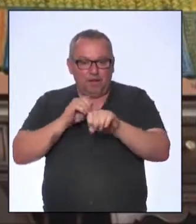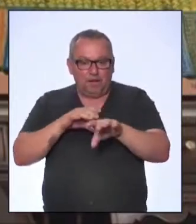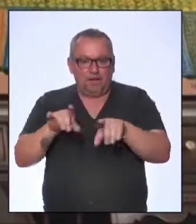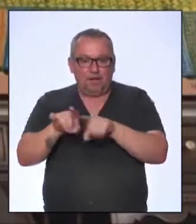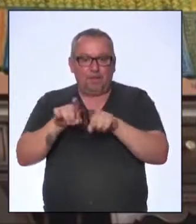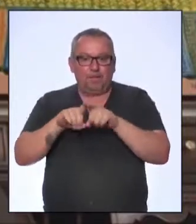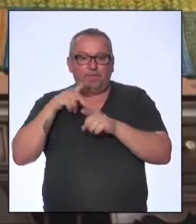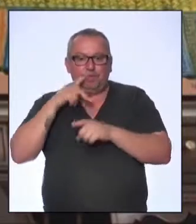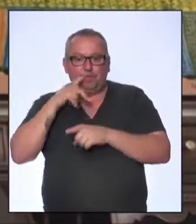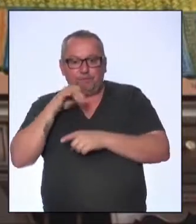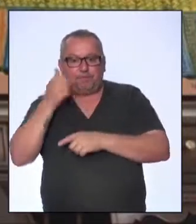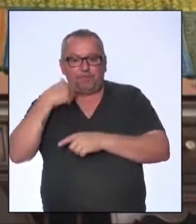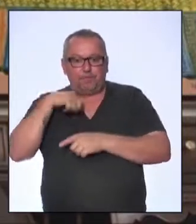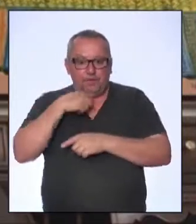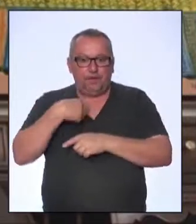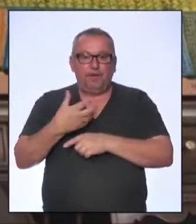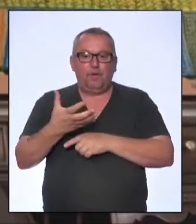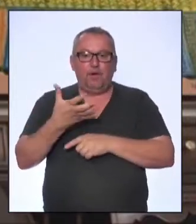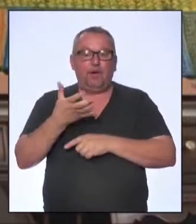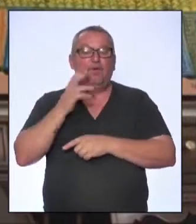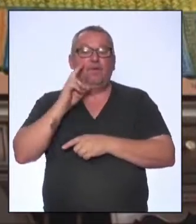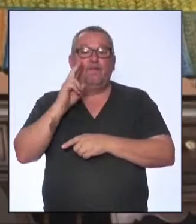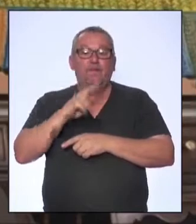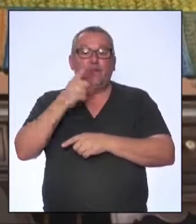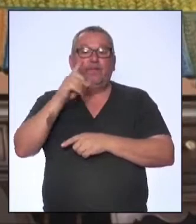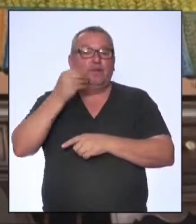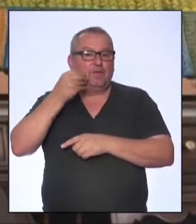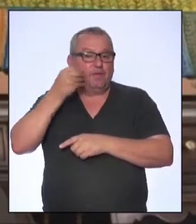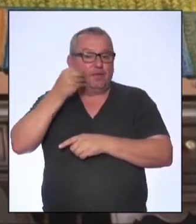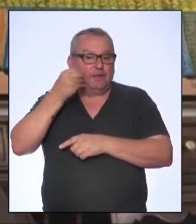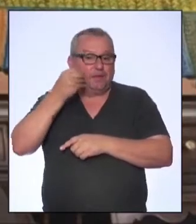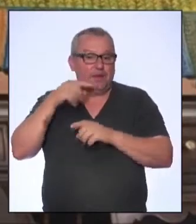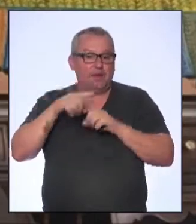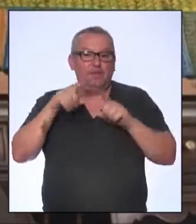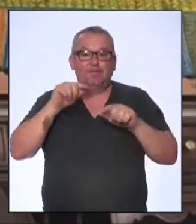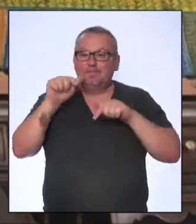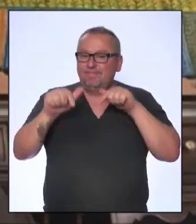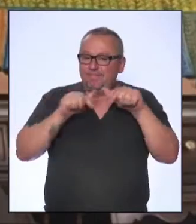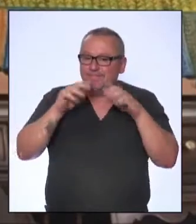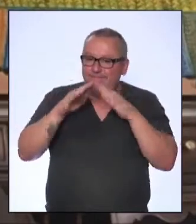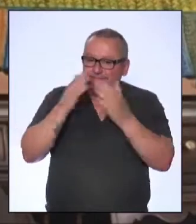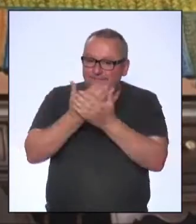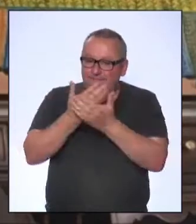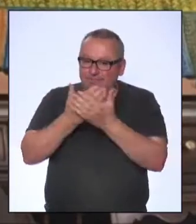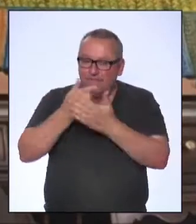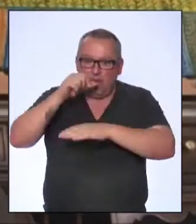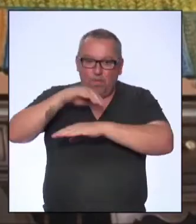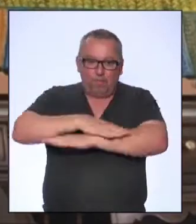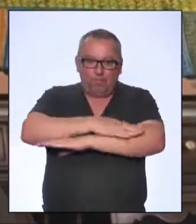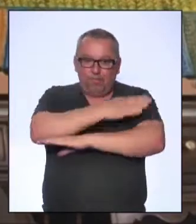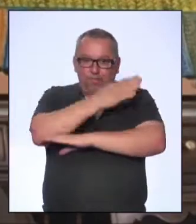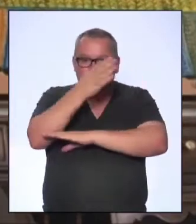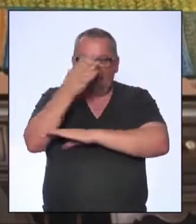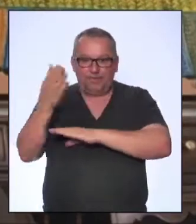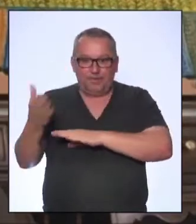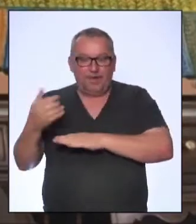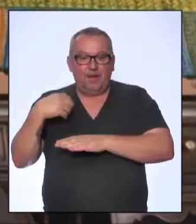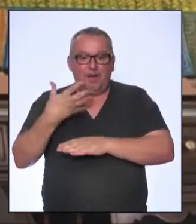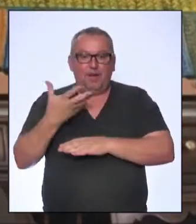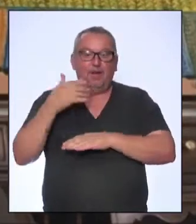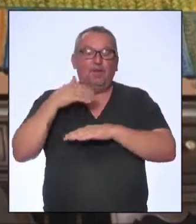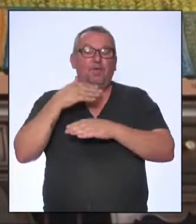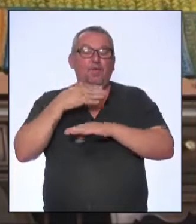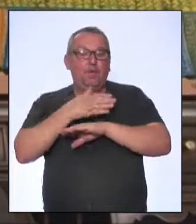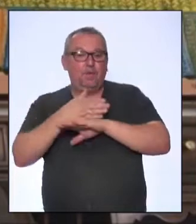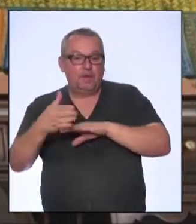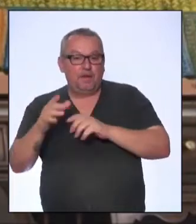os pais, e eu quero muito ouvir as suas experiências. Mas como você trabalha numa escola de tempo integral, eu quero começar